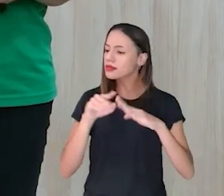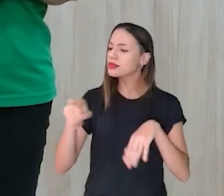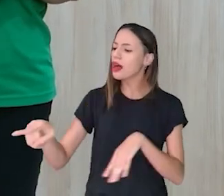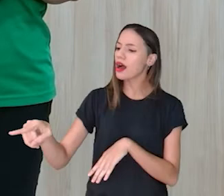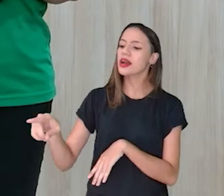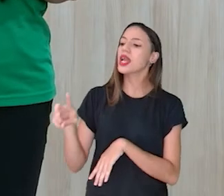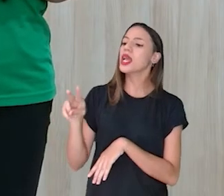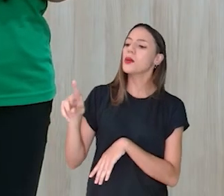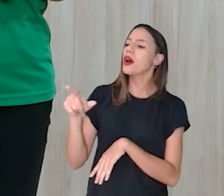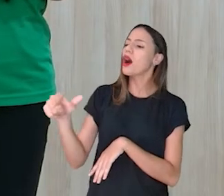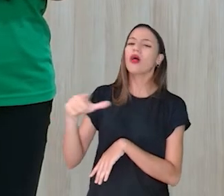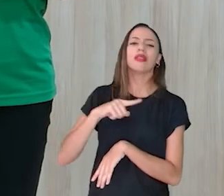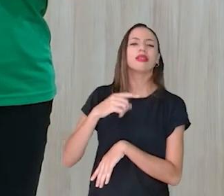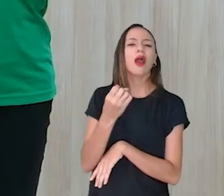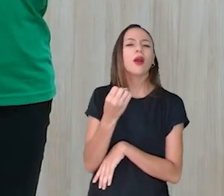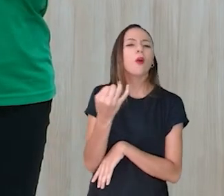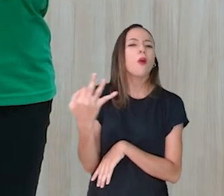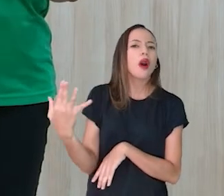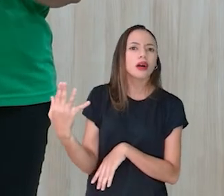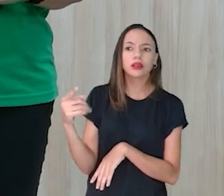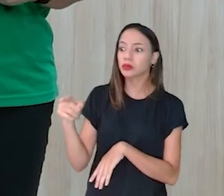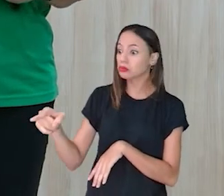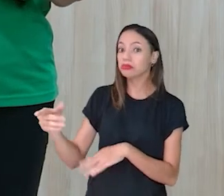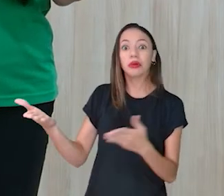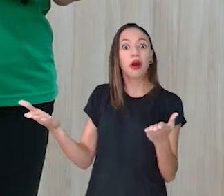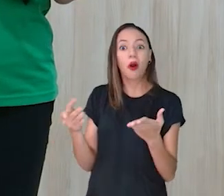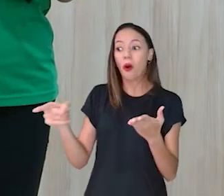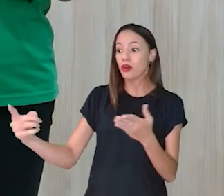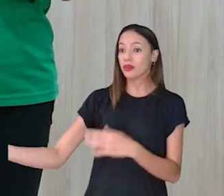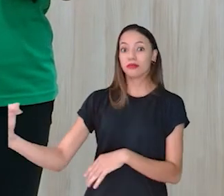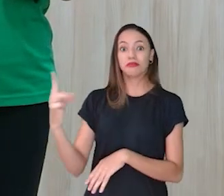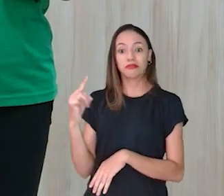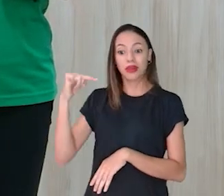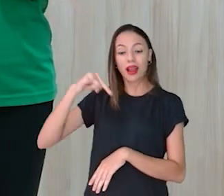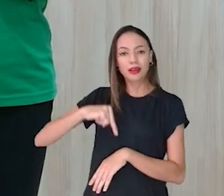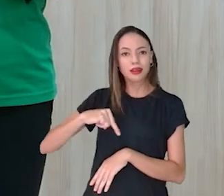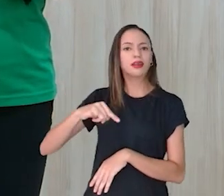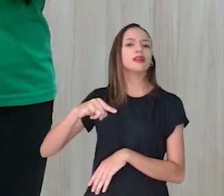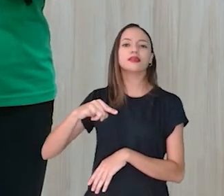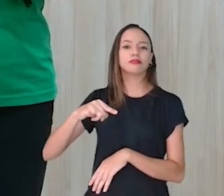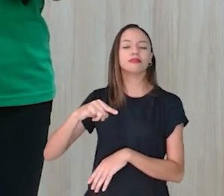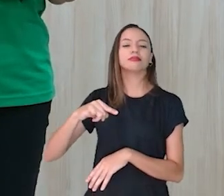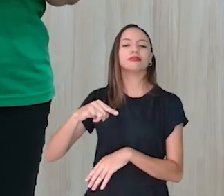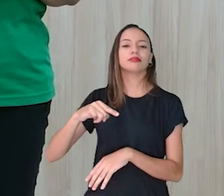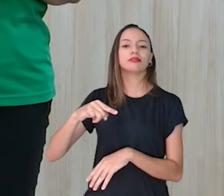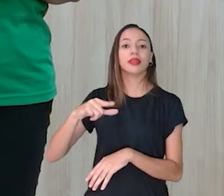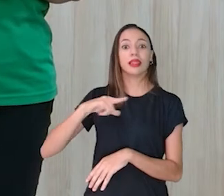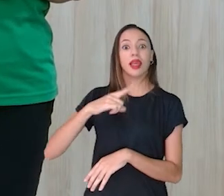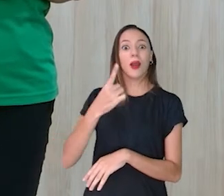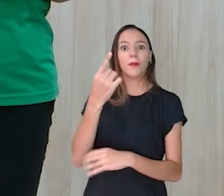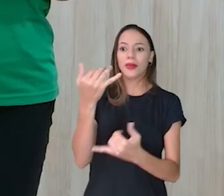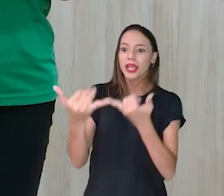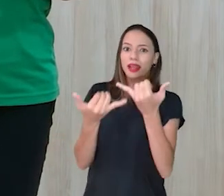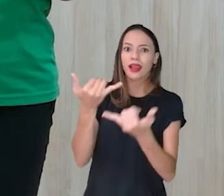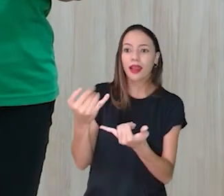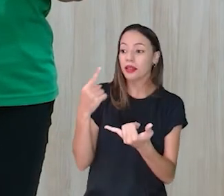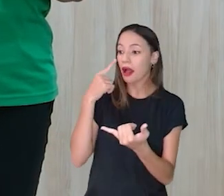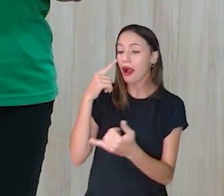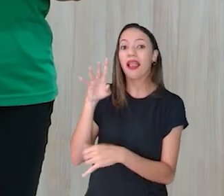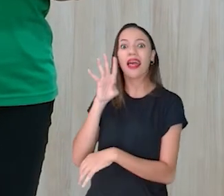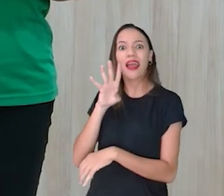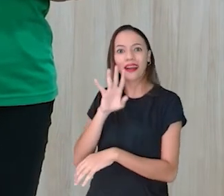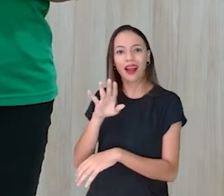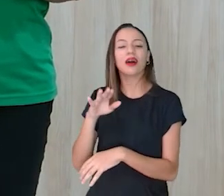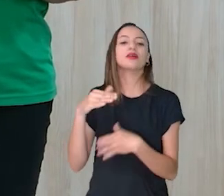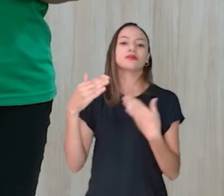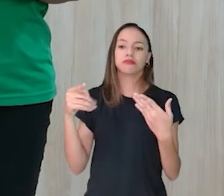você tem? Hoje você veio, você fez, trouxe um brinquedo. Então, ali